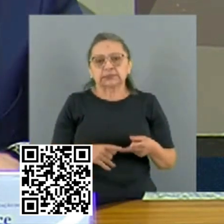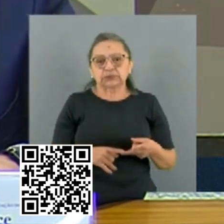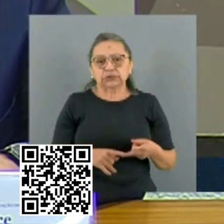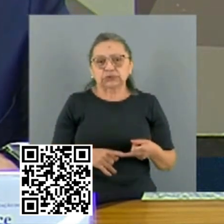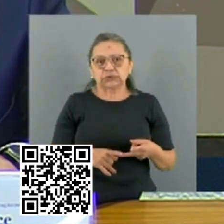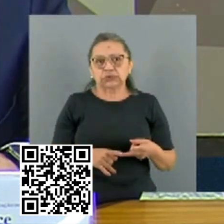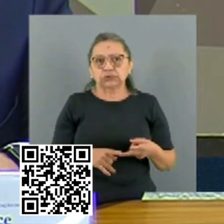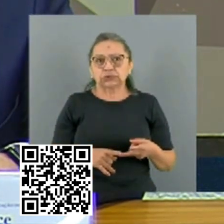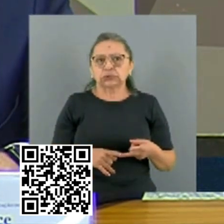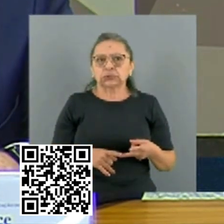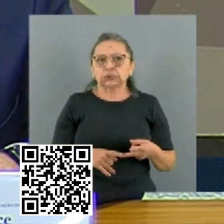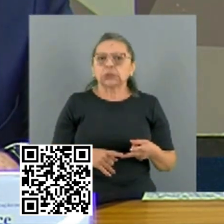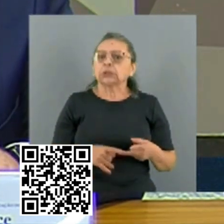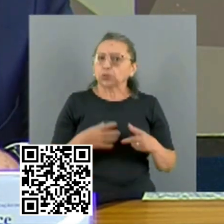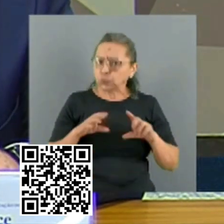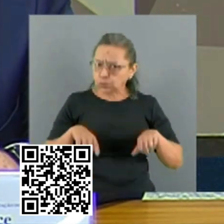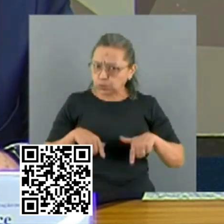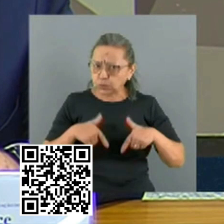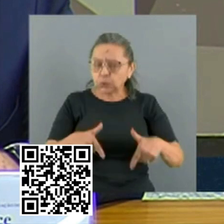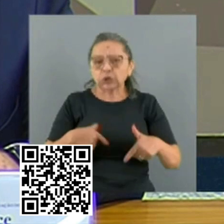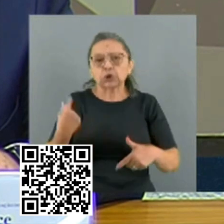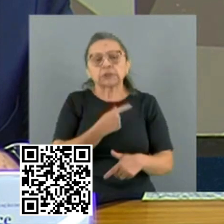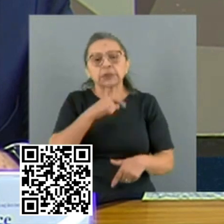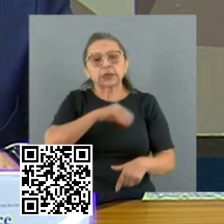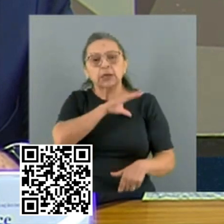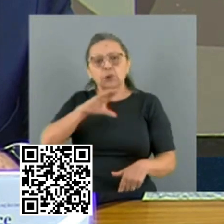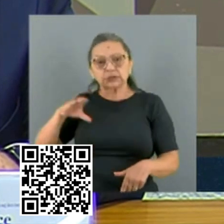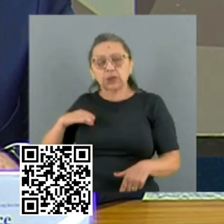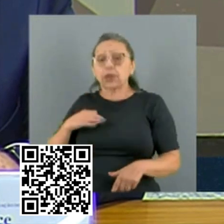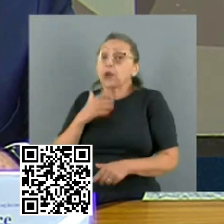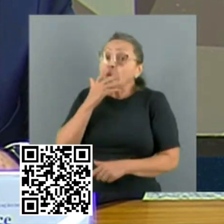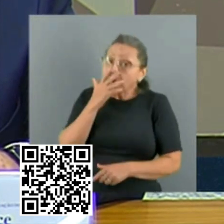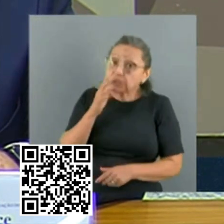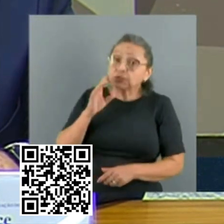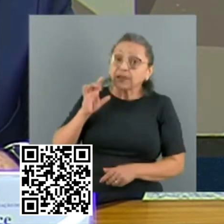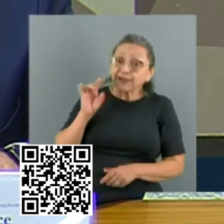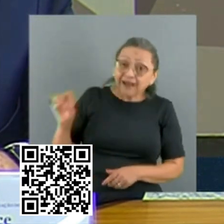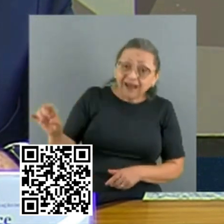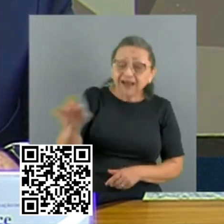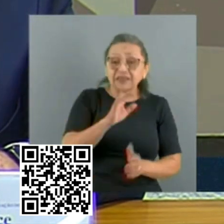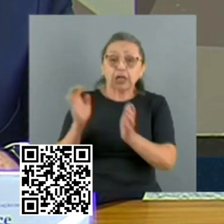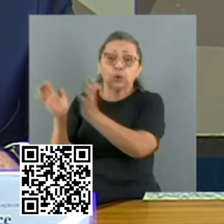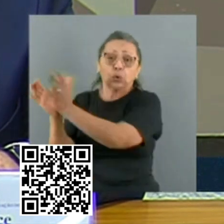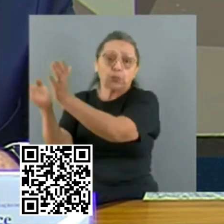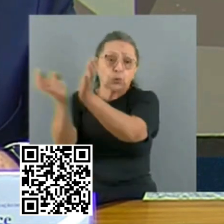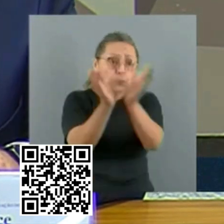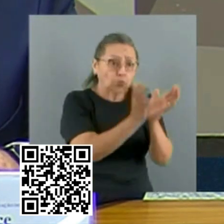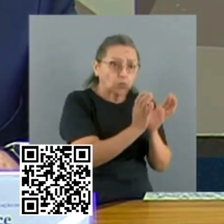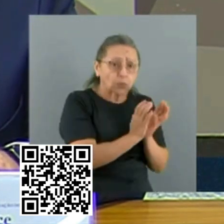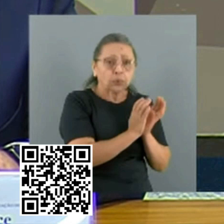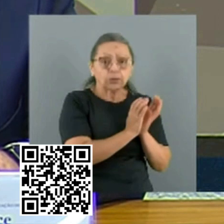assim, hercúleo que nós teremos aqui na comissão, eu acho que cada subcomissão ou cada grupo de